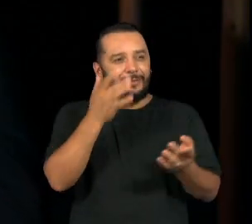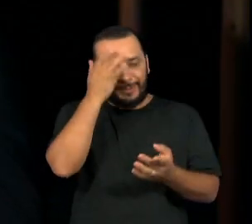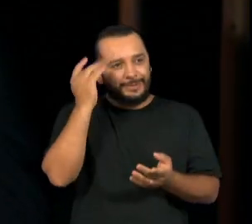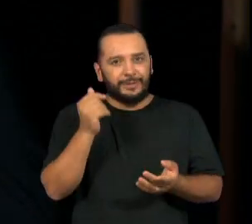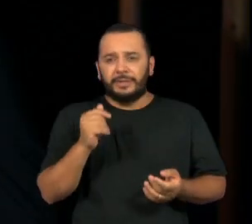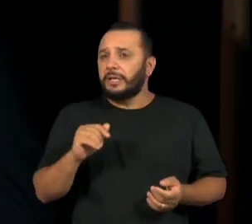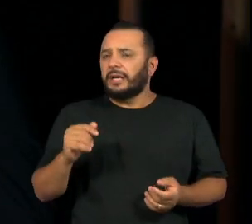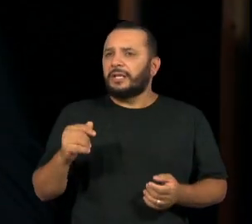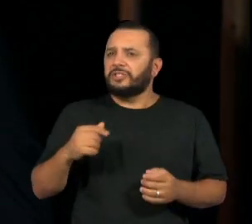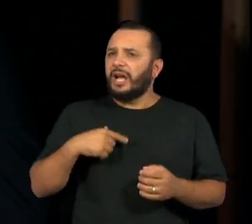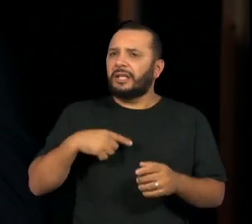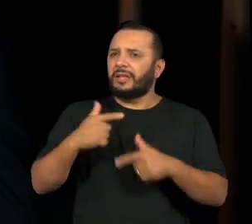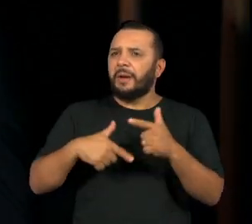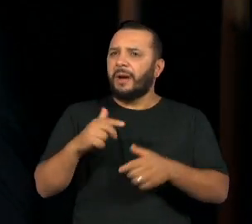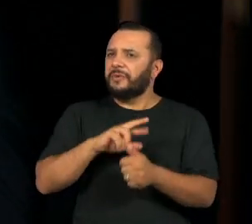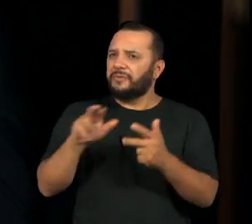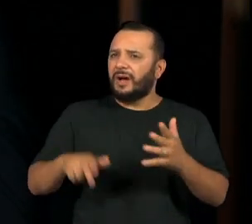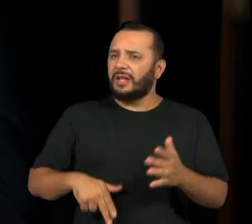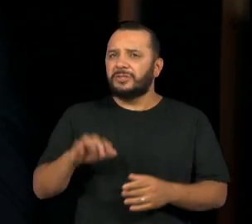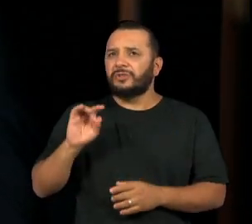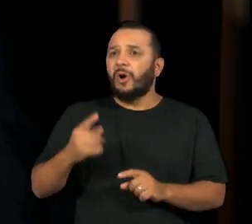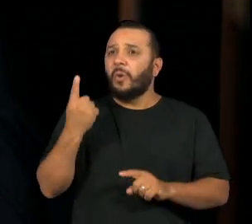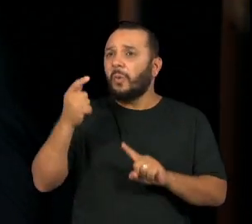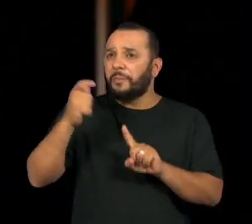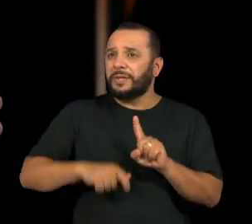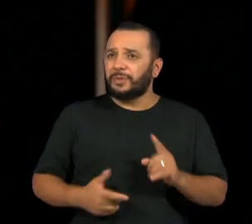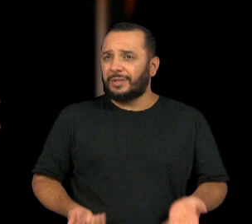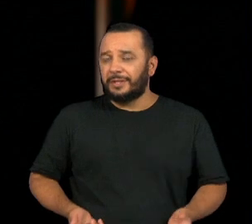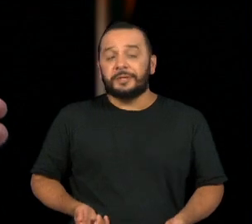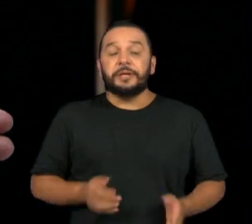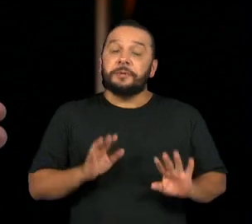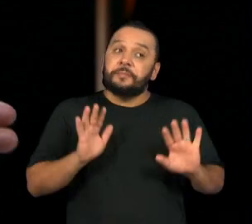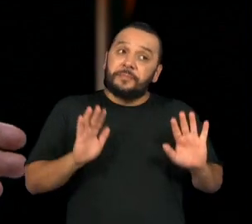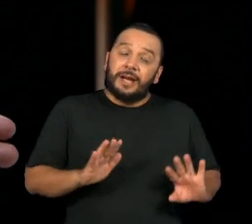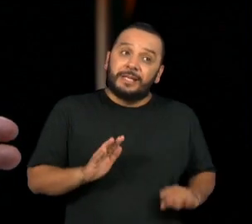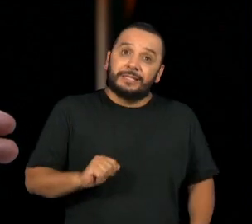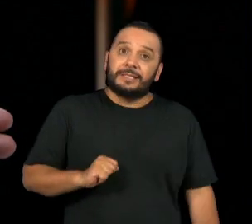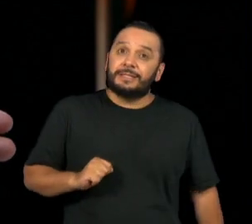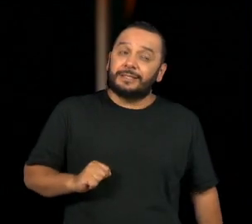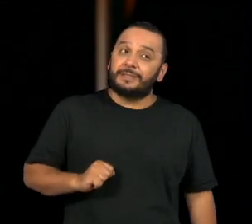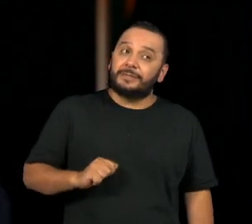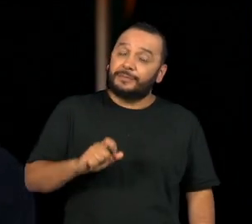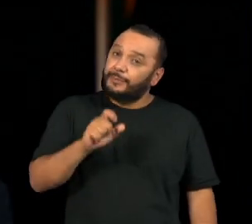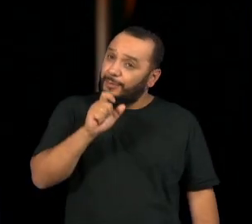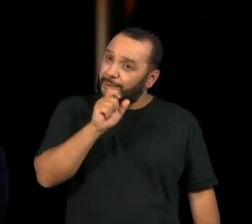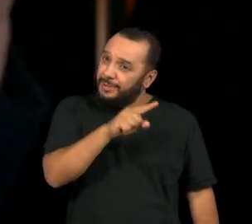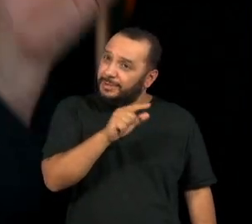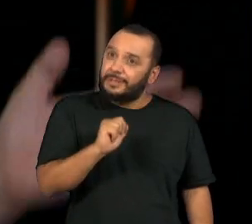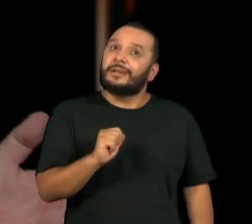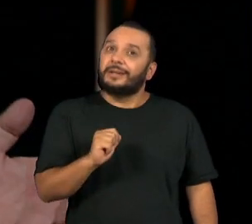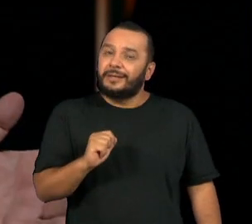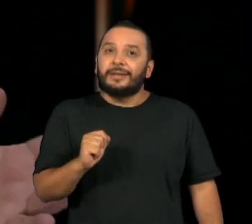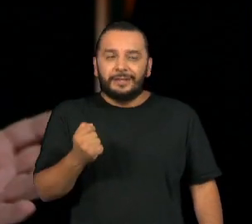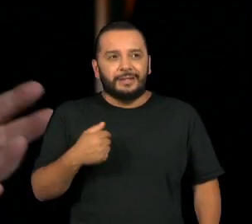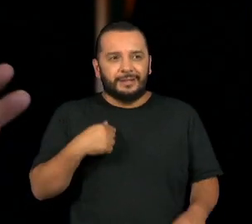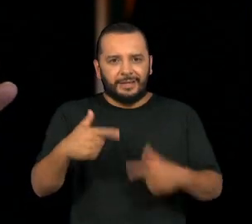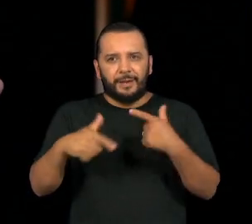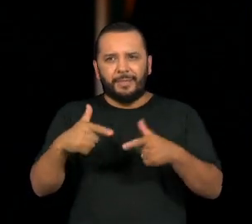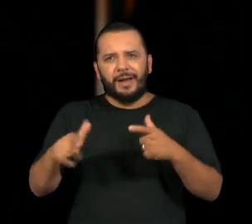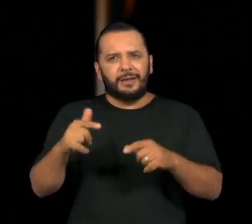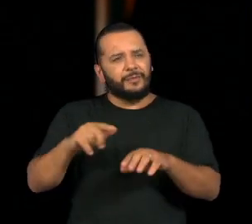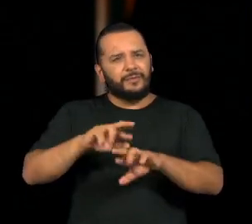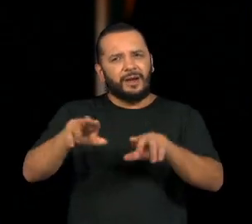cara só lembrava do... é que nem eu, mas você, fazendo todas essas coisas